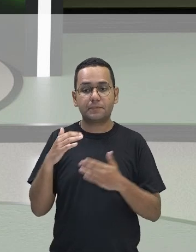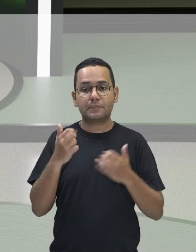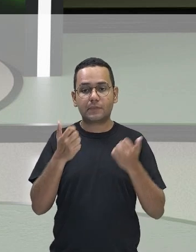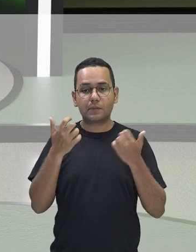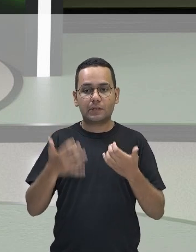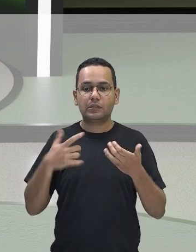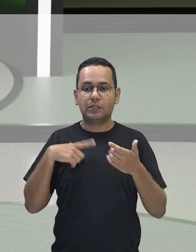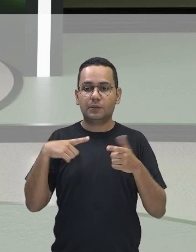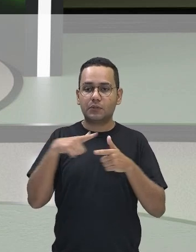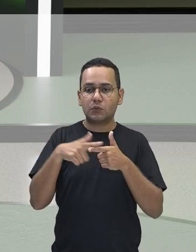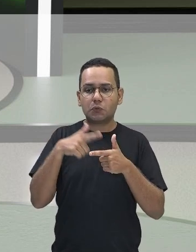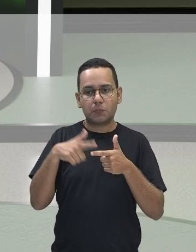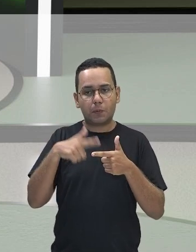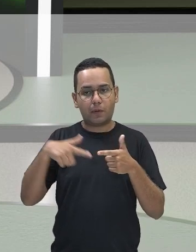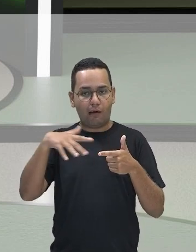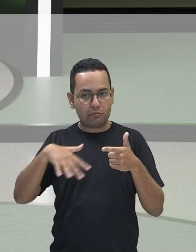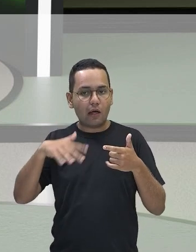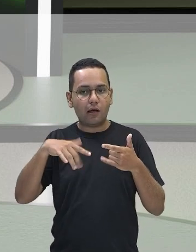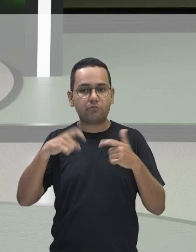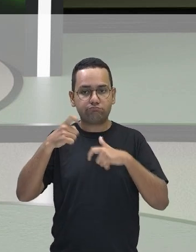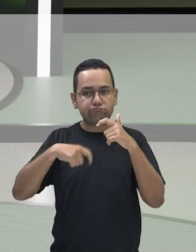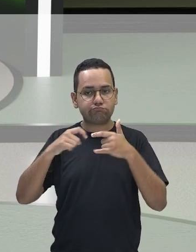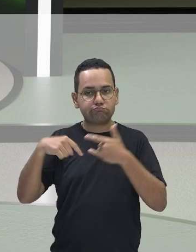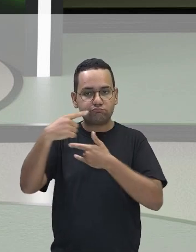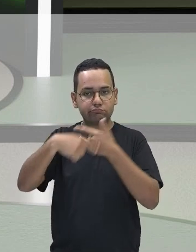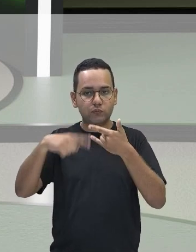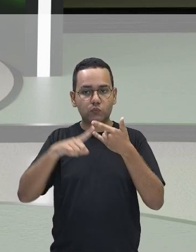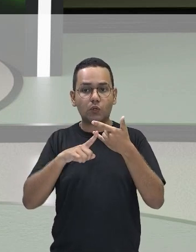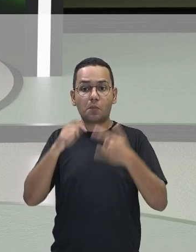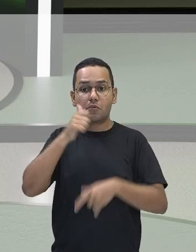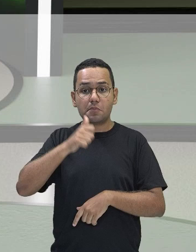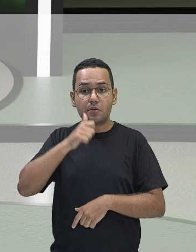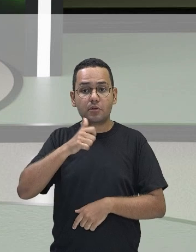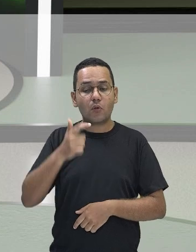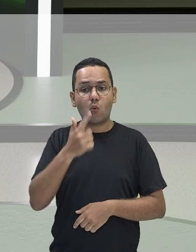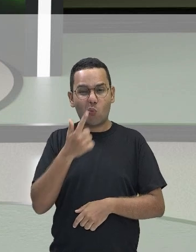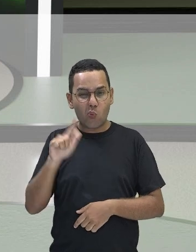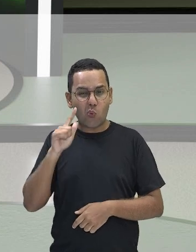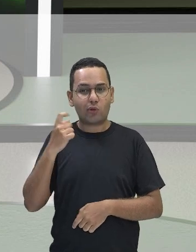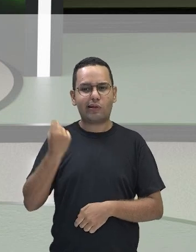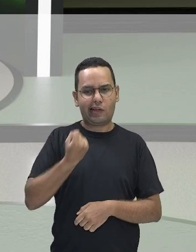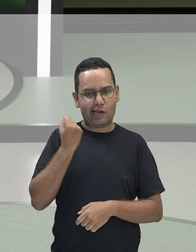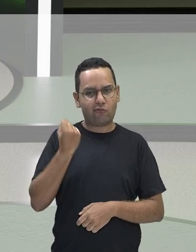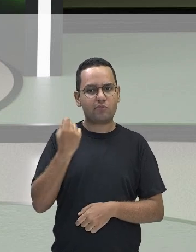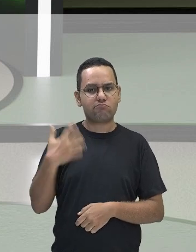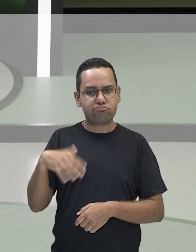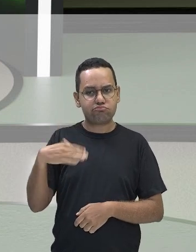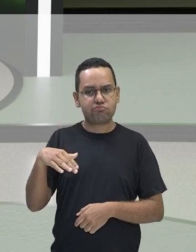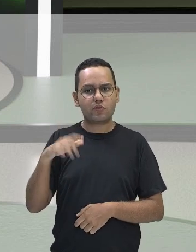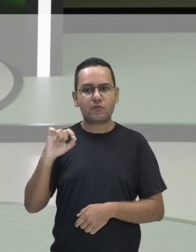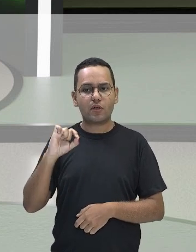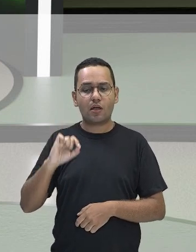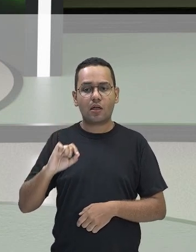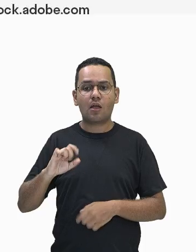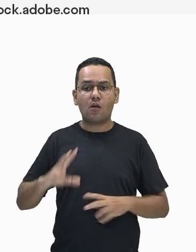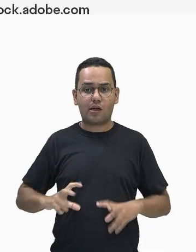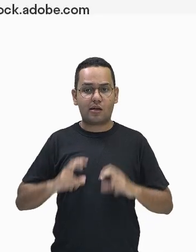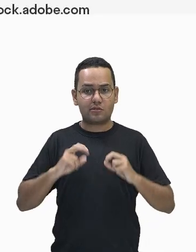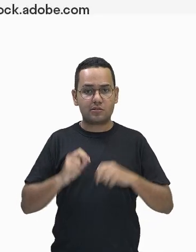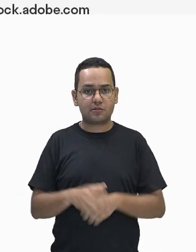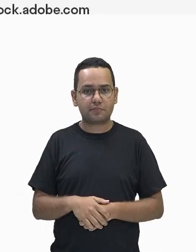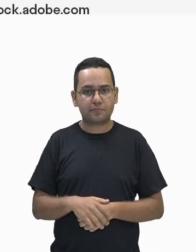sistema reprodutor feminino, um outro bastante grave, esse agora já se trata de um câncer chamado